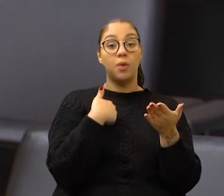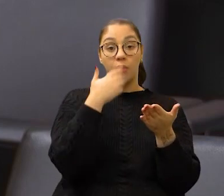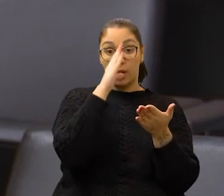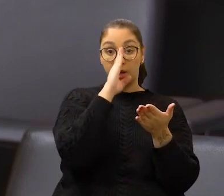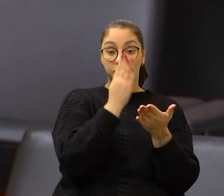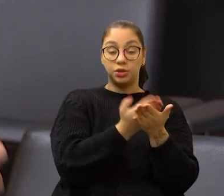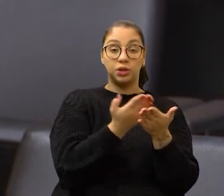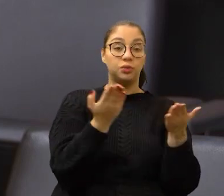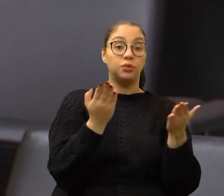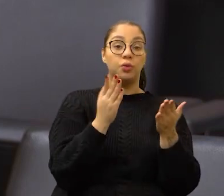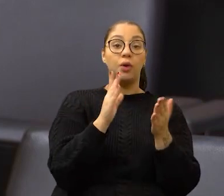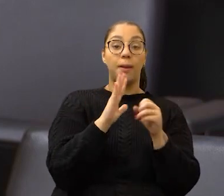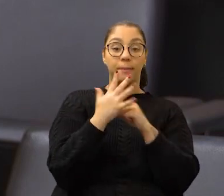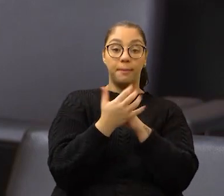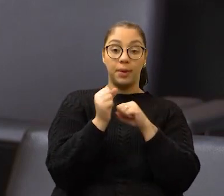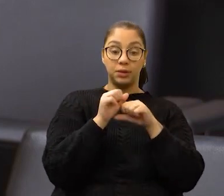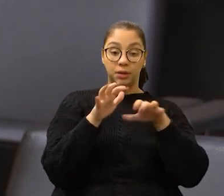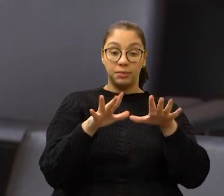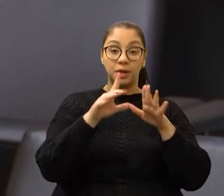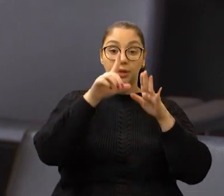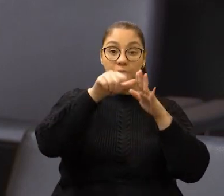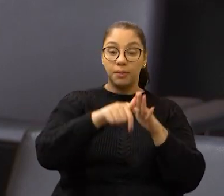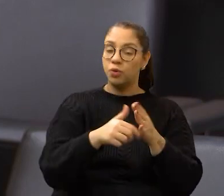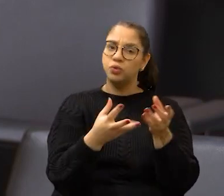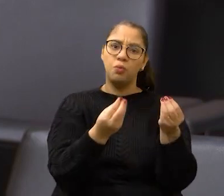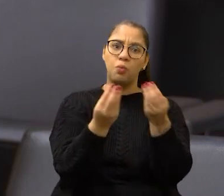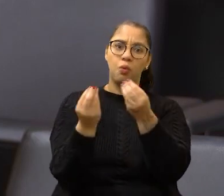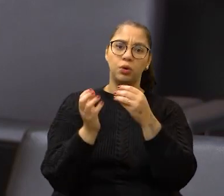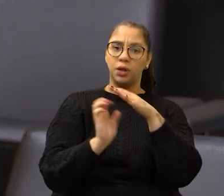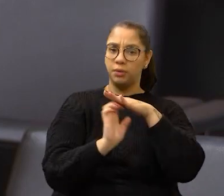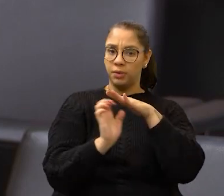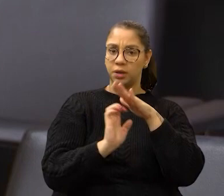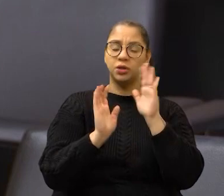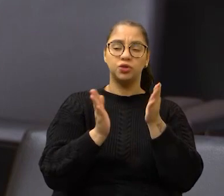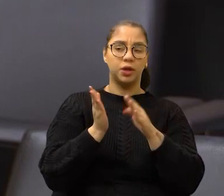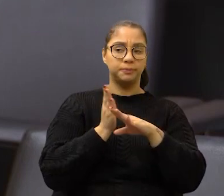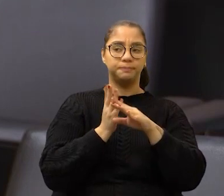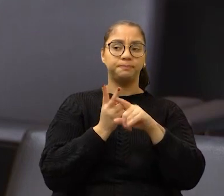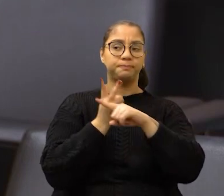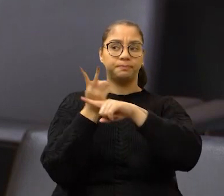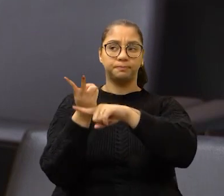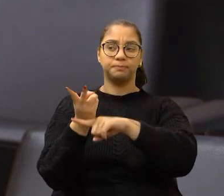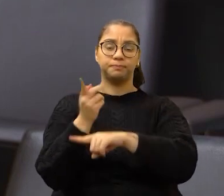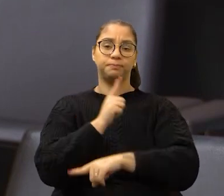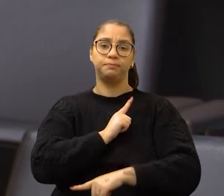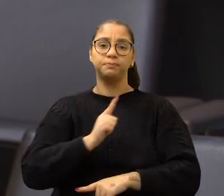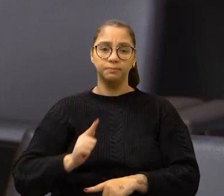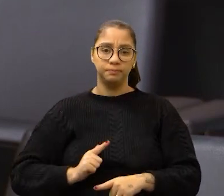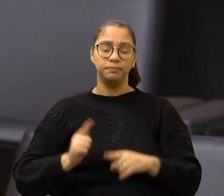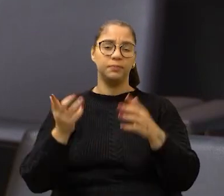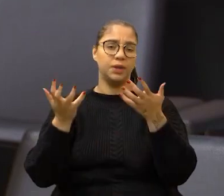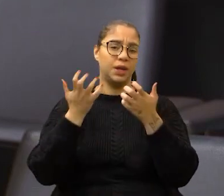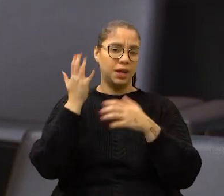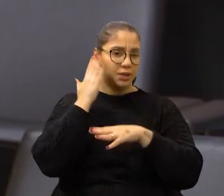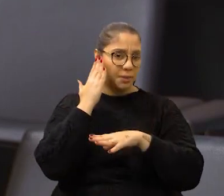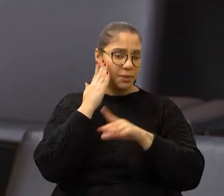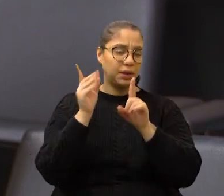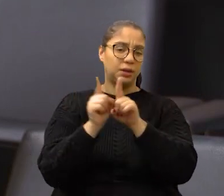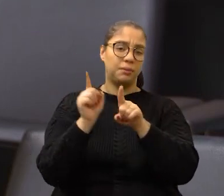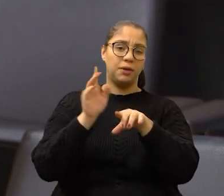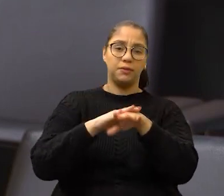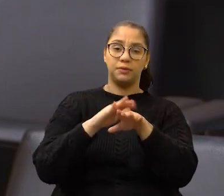eu acredito que depois agora dessa pandemia, muitas empresas já procuraram o governo, querendo saber, querendo fazer a